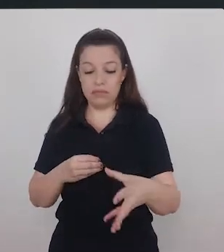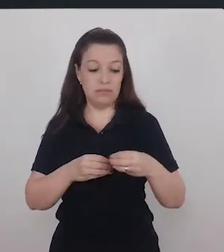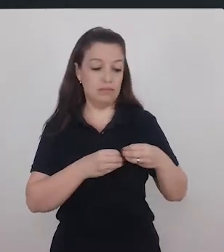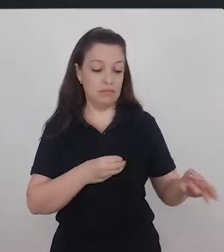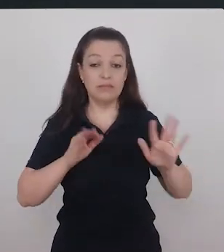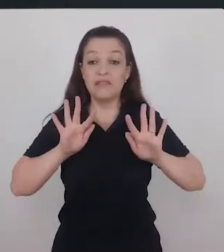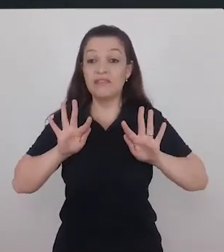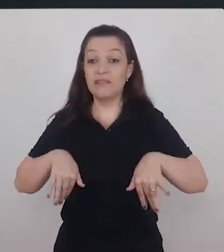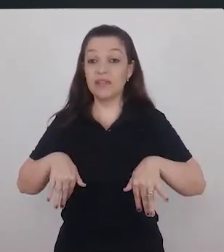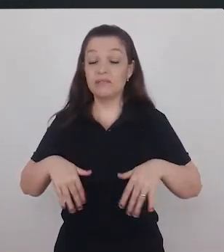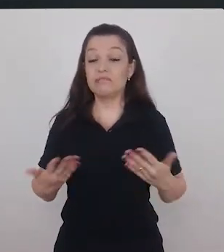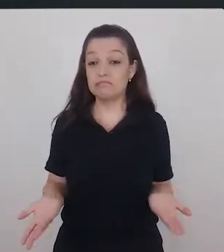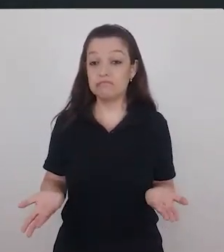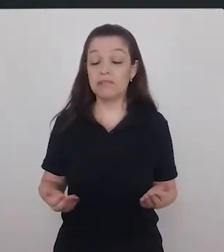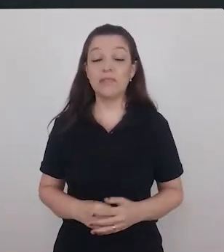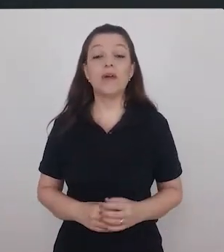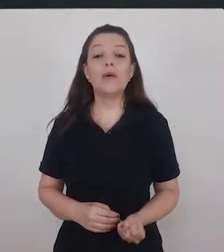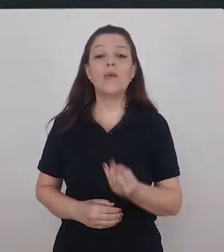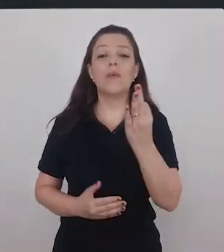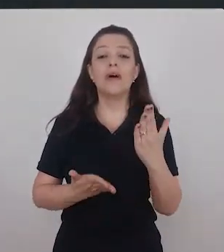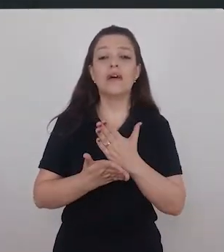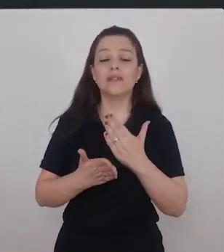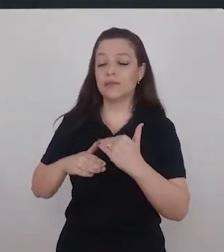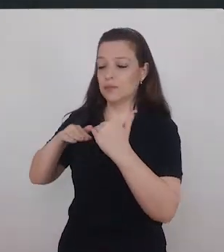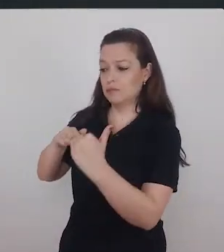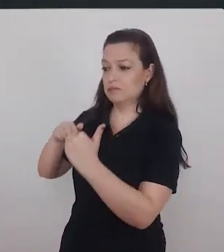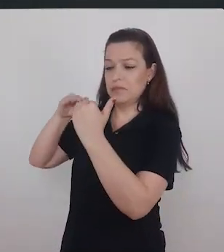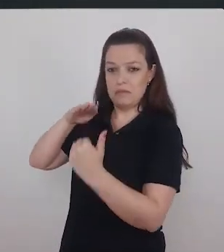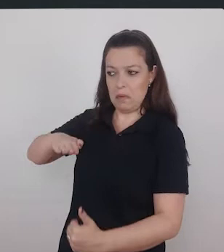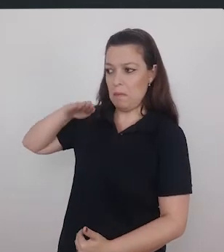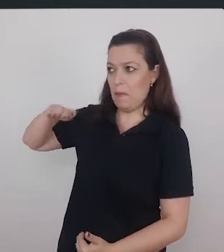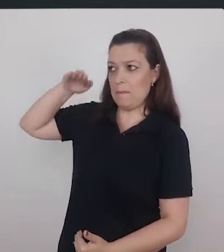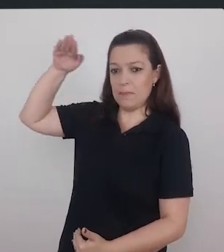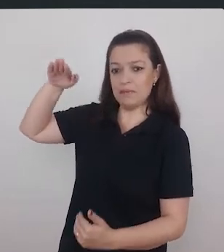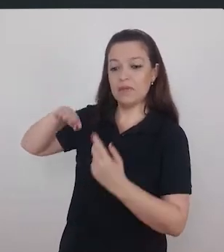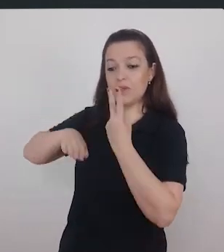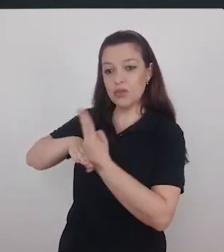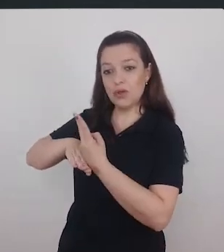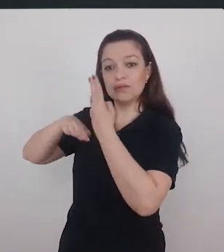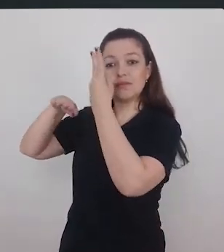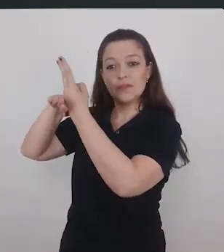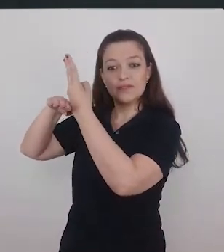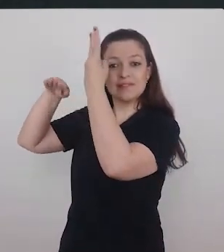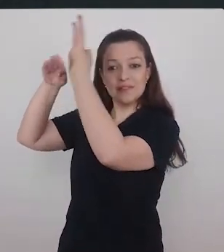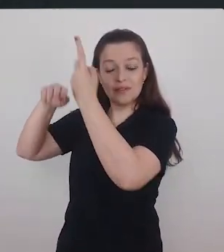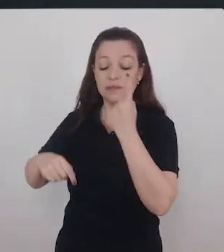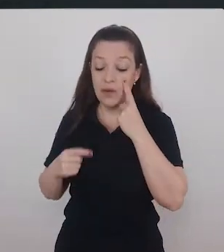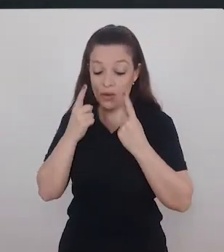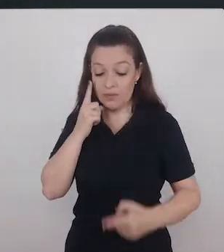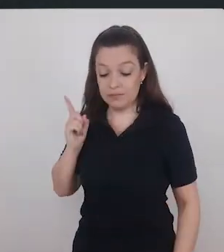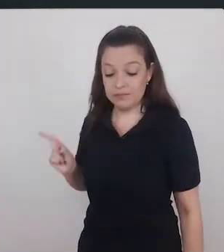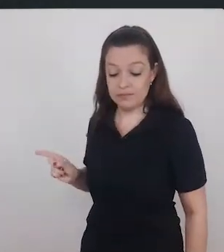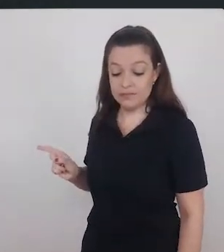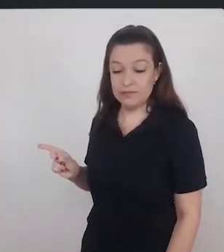para cada prateleira. Então, quantos livros ficarão em cada prateleira? 2 livros em cada prateleira. Ó,